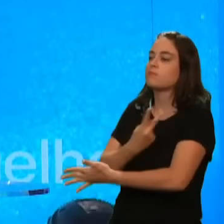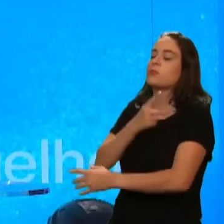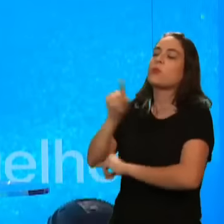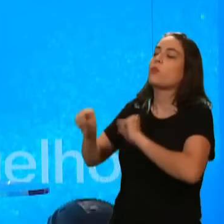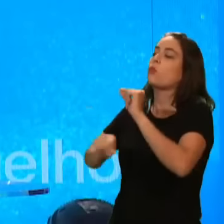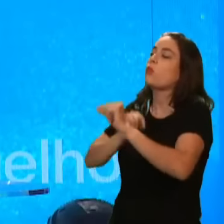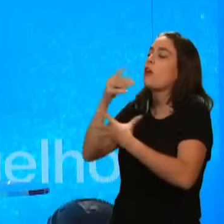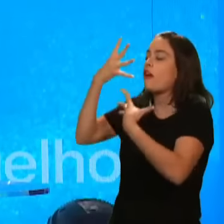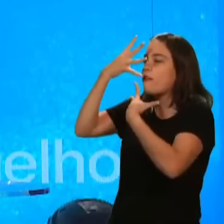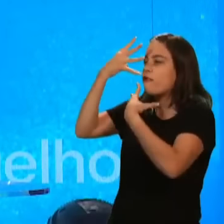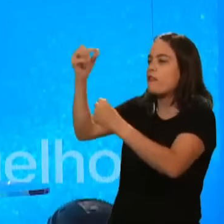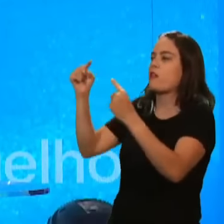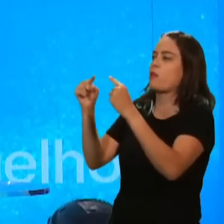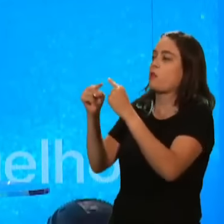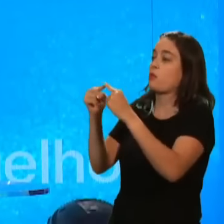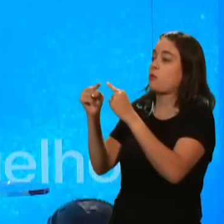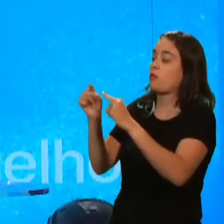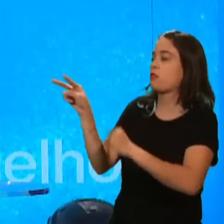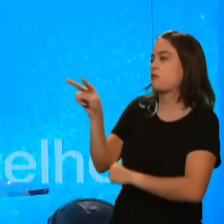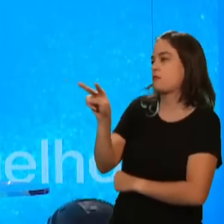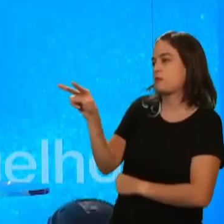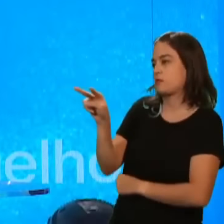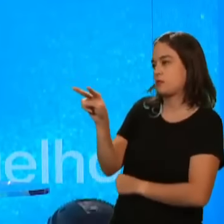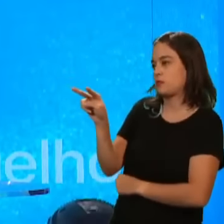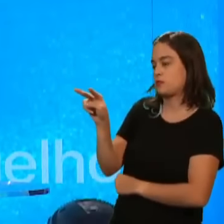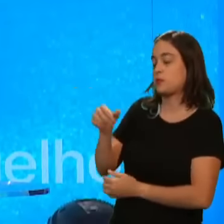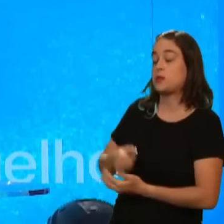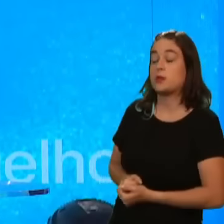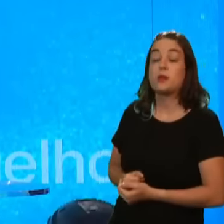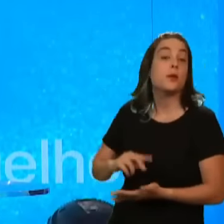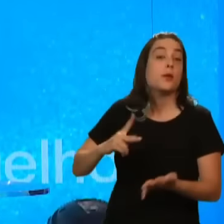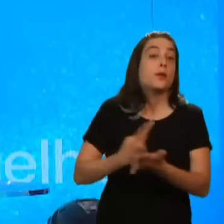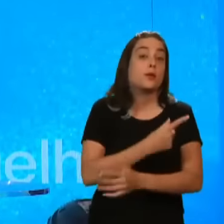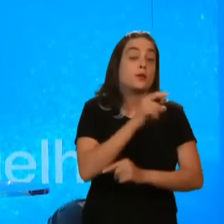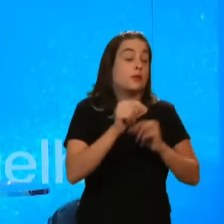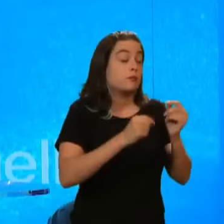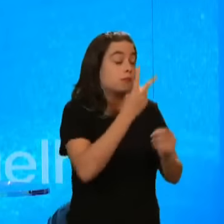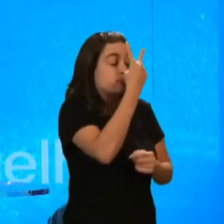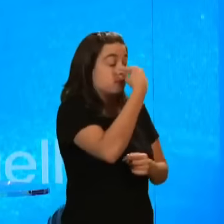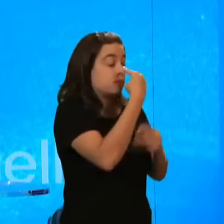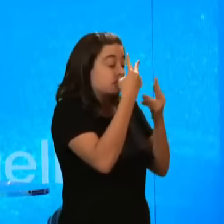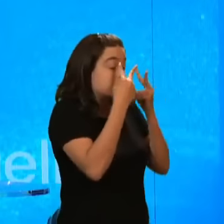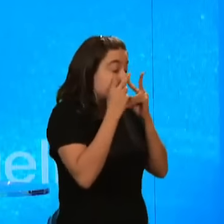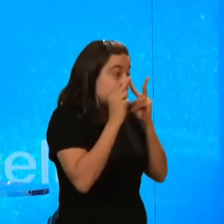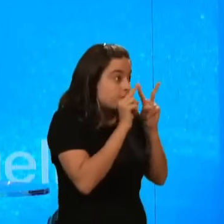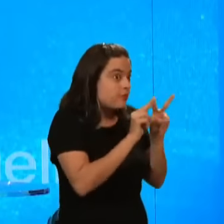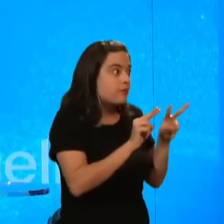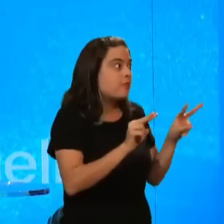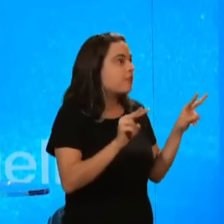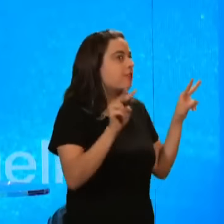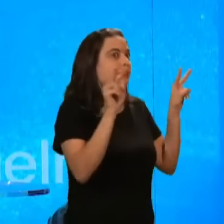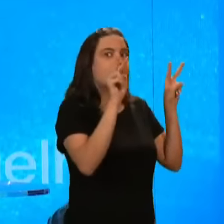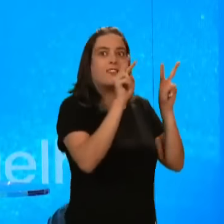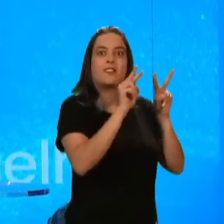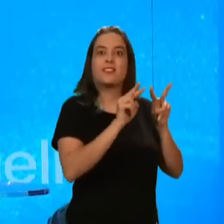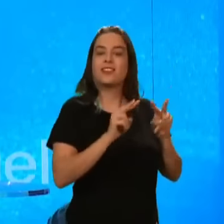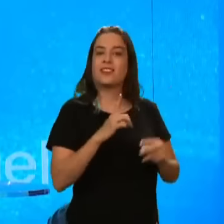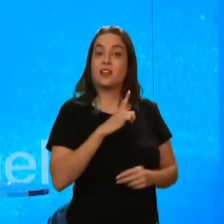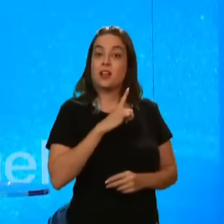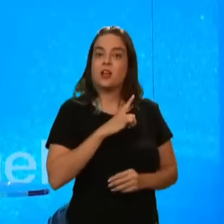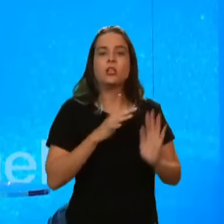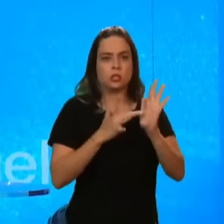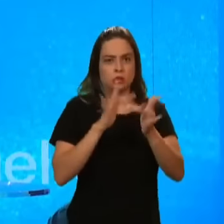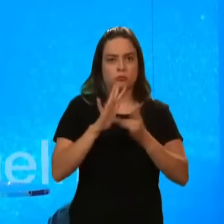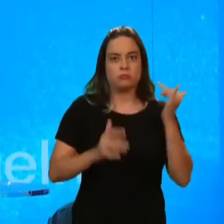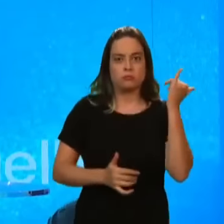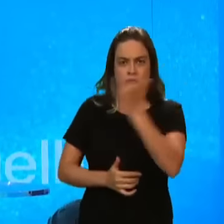segundo a fé que vocês têm. E a visão deles foi restaurada. Então Jesus os